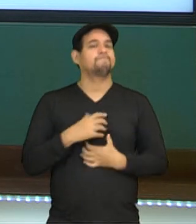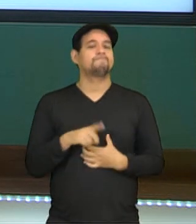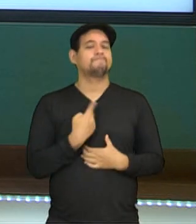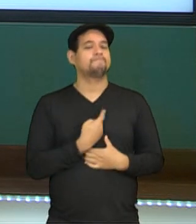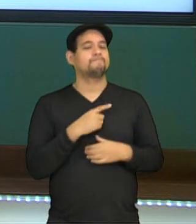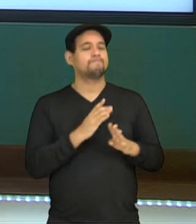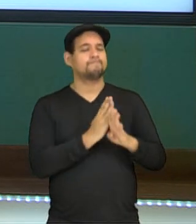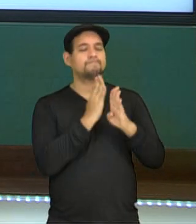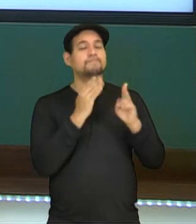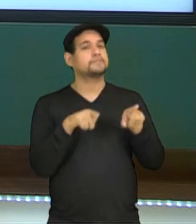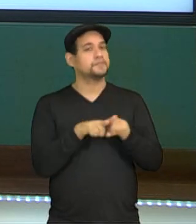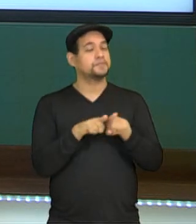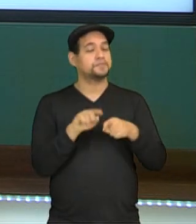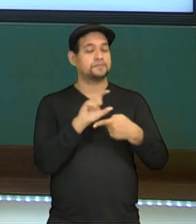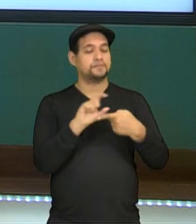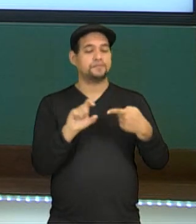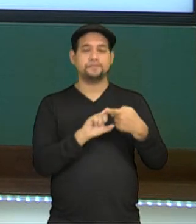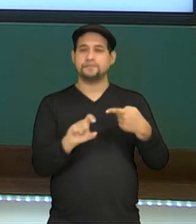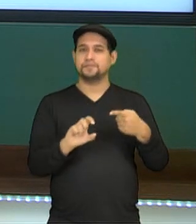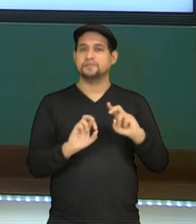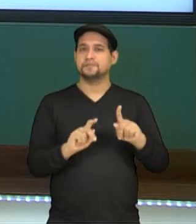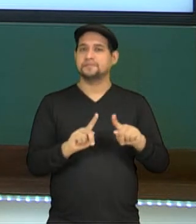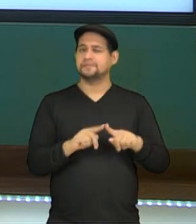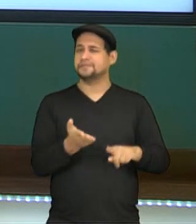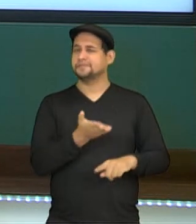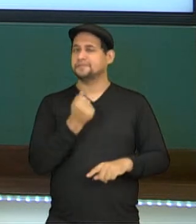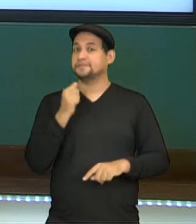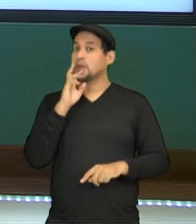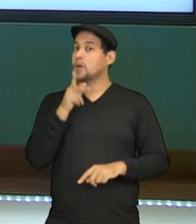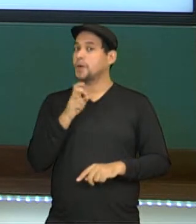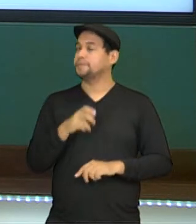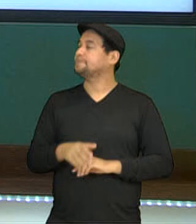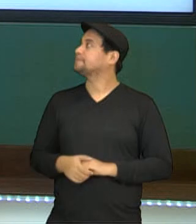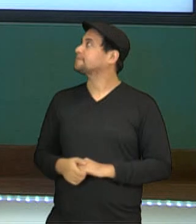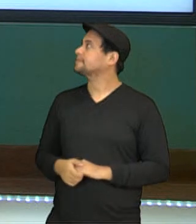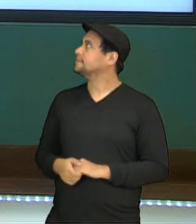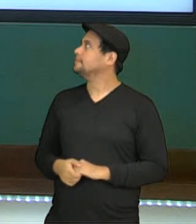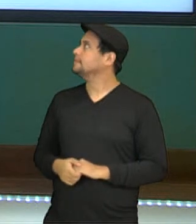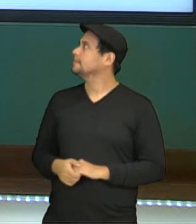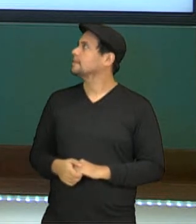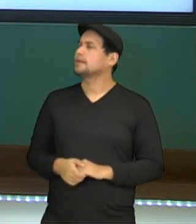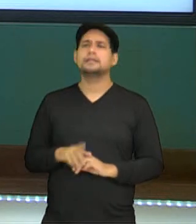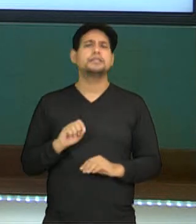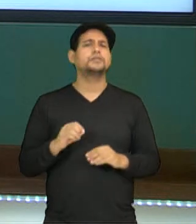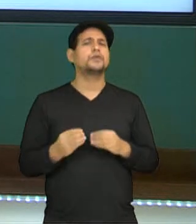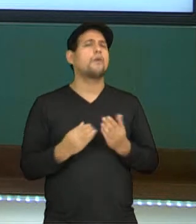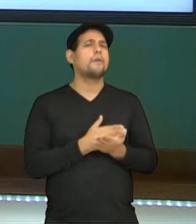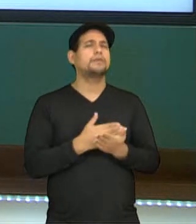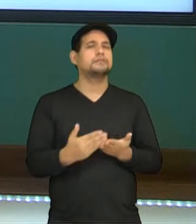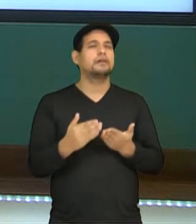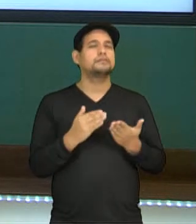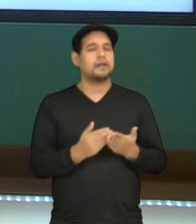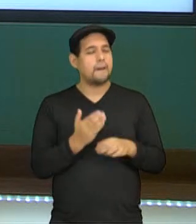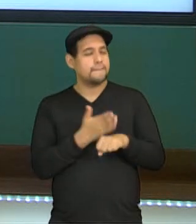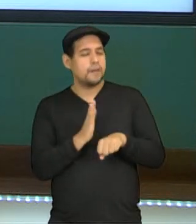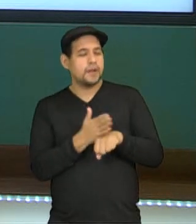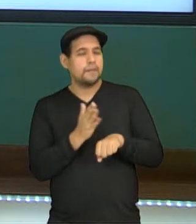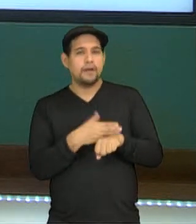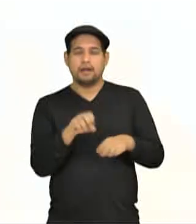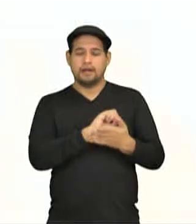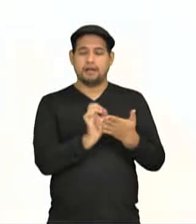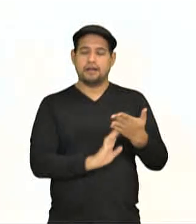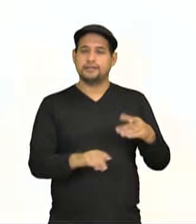encontrar a fração equivalente, tá bom? Então, vamos lá, olha só. Que tal a gente começar já esquentando aí, né, com exercício? Olha